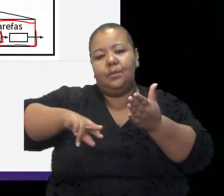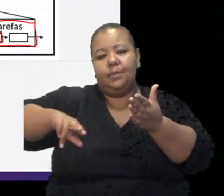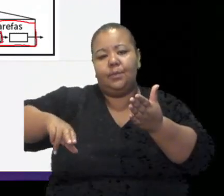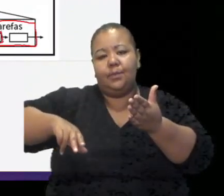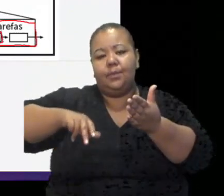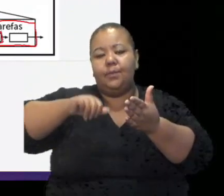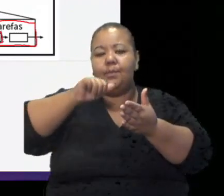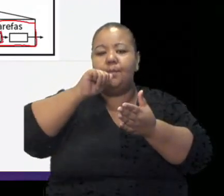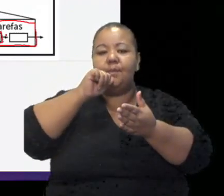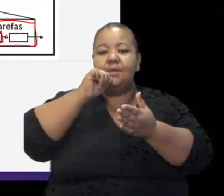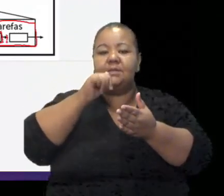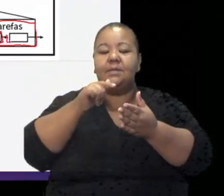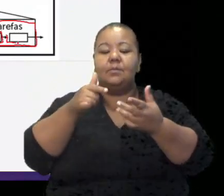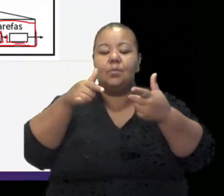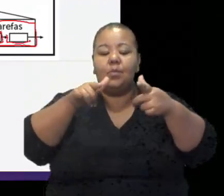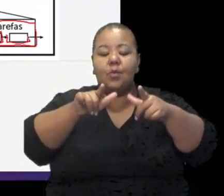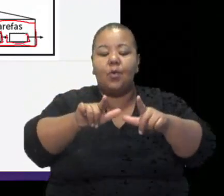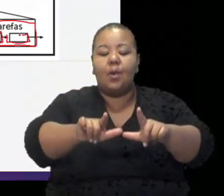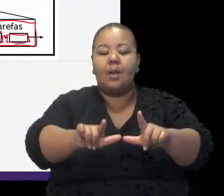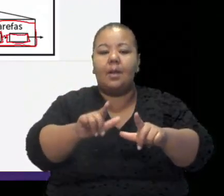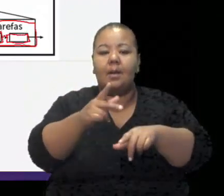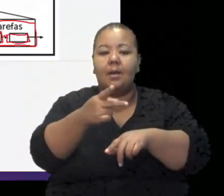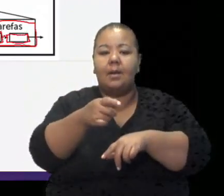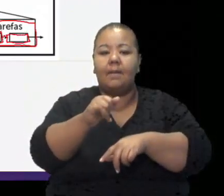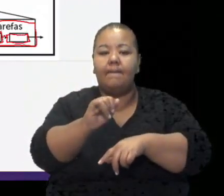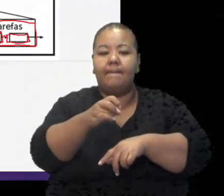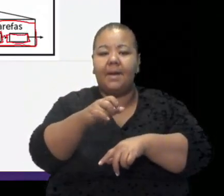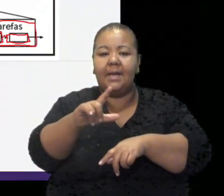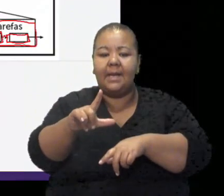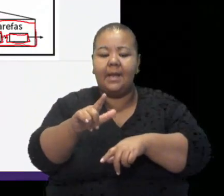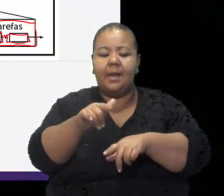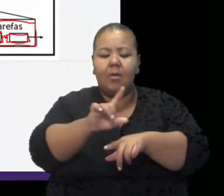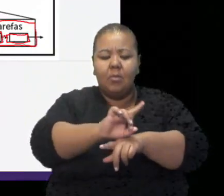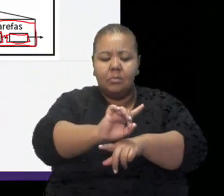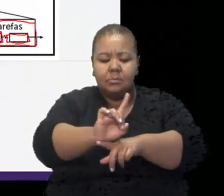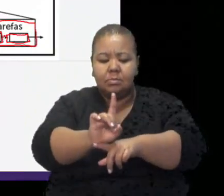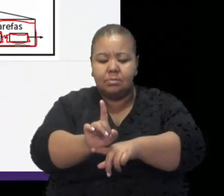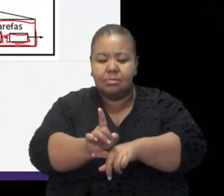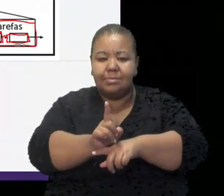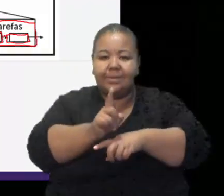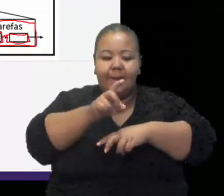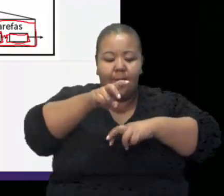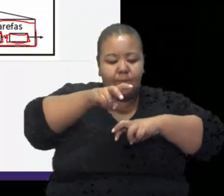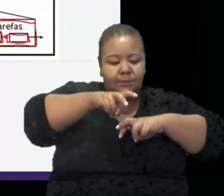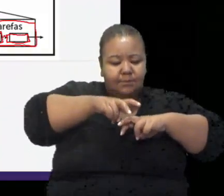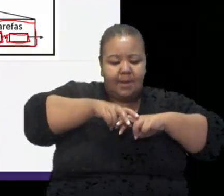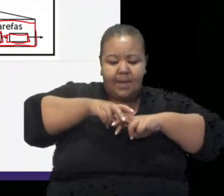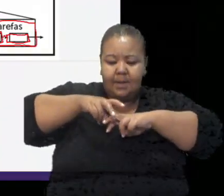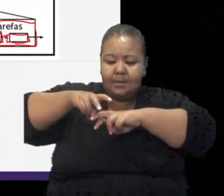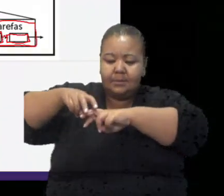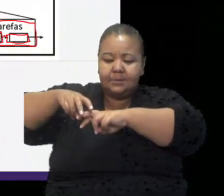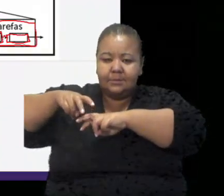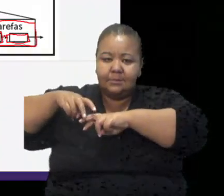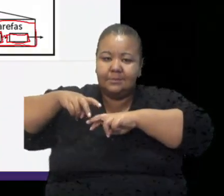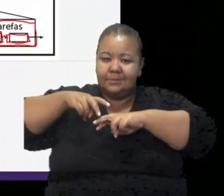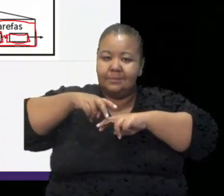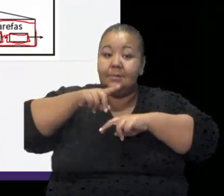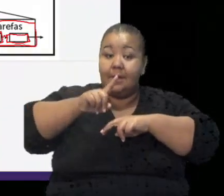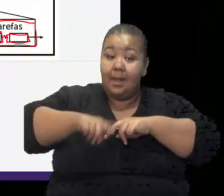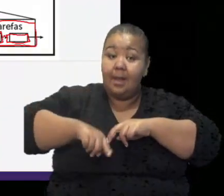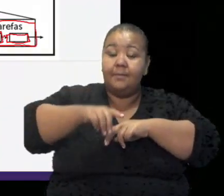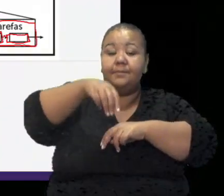a instalação do painel, a instalação dos bancos, tapeçaria e assim sucessivamente. Então,